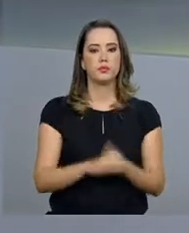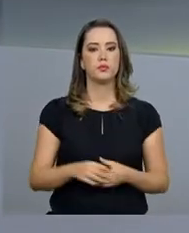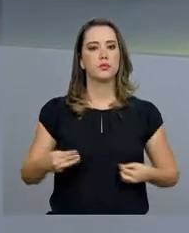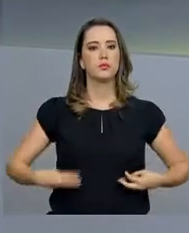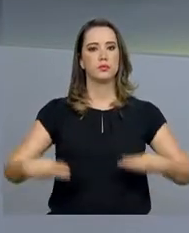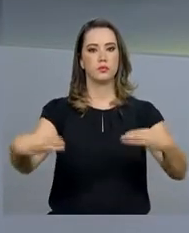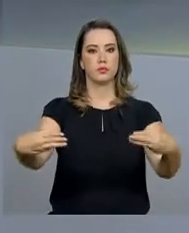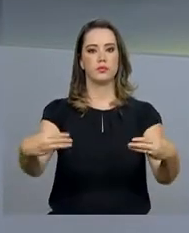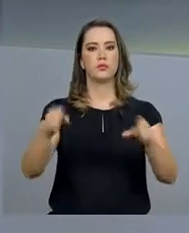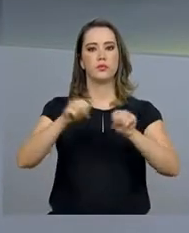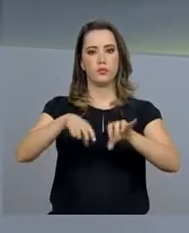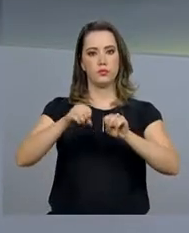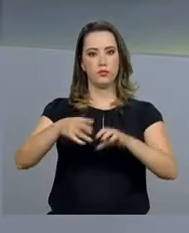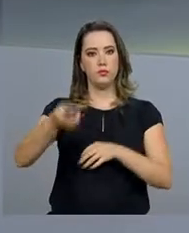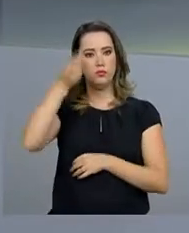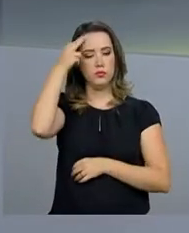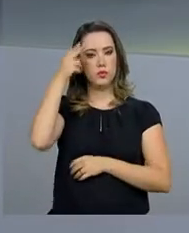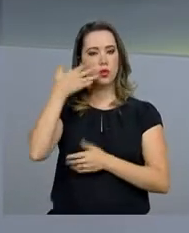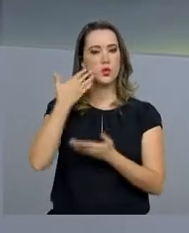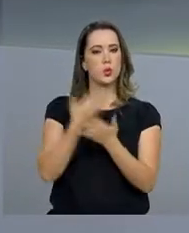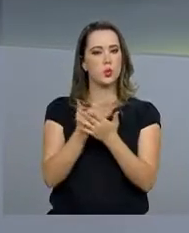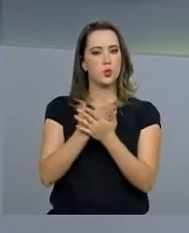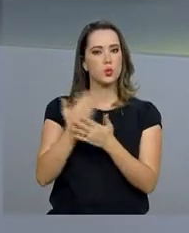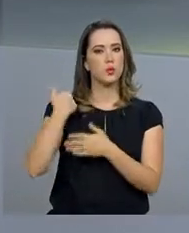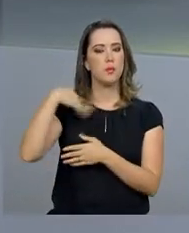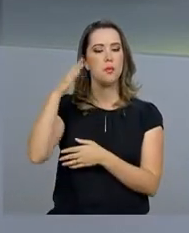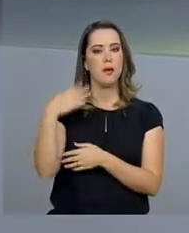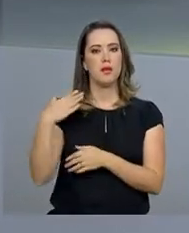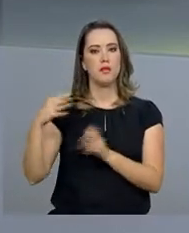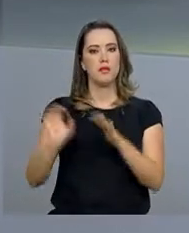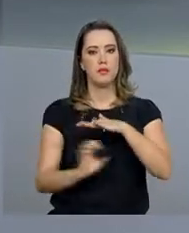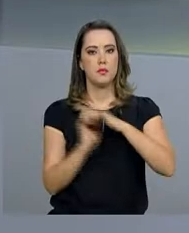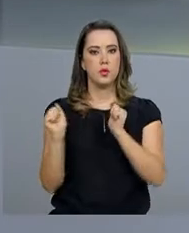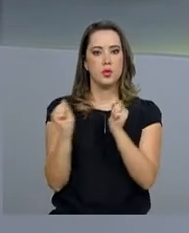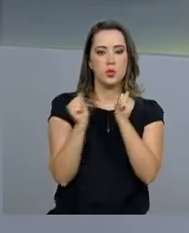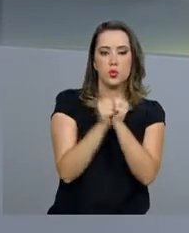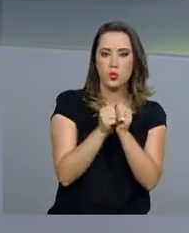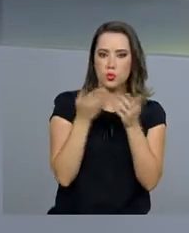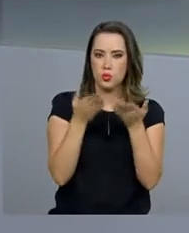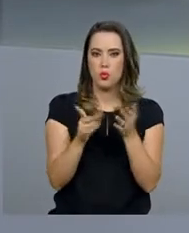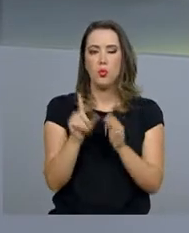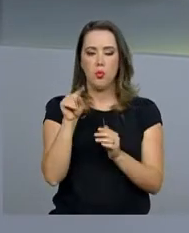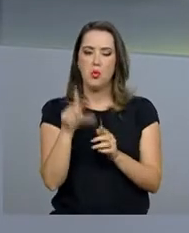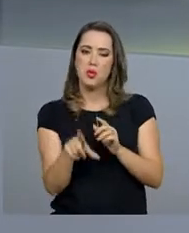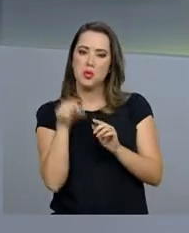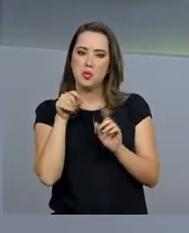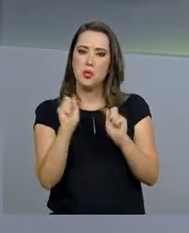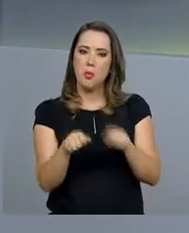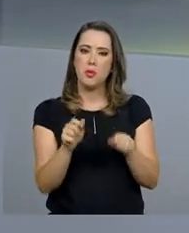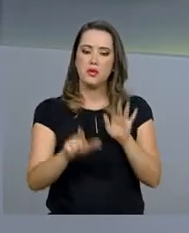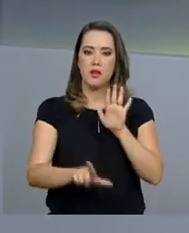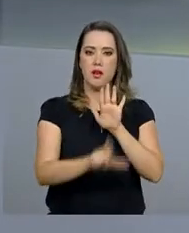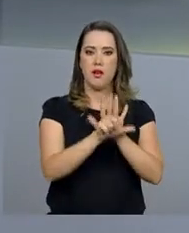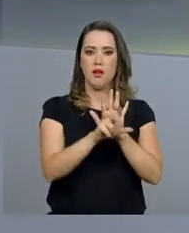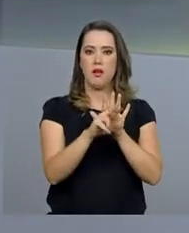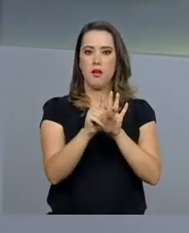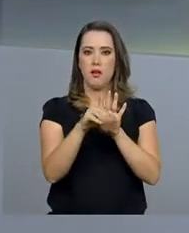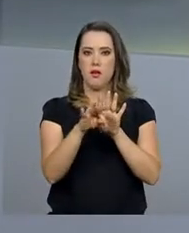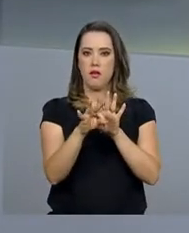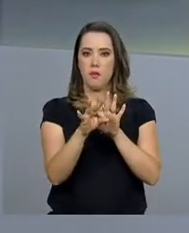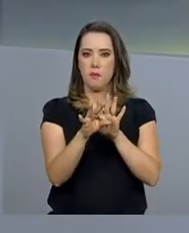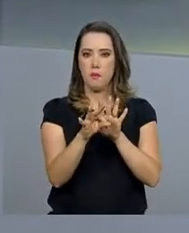Cultura também estudam mecanismos para mais empresas se juntarem ao grupo. Uma das alternativas é usar a Lei Rouanet para